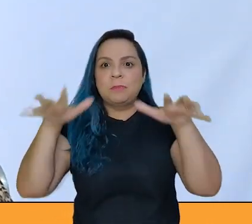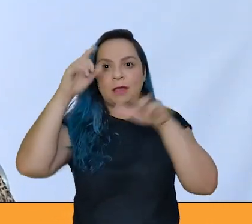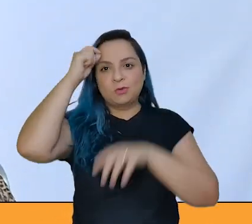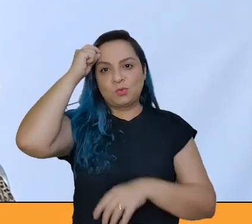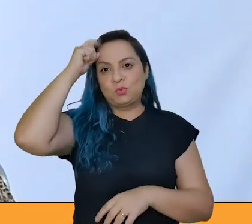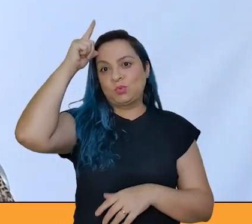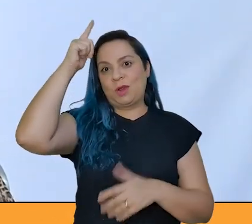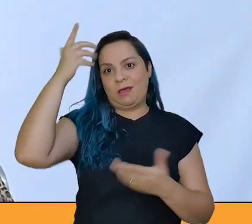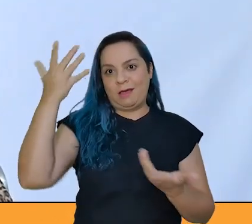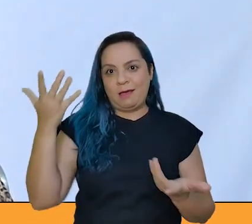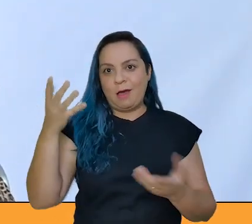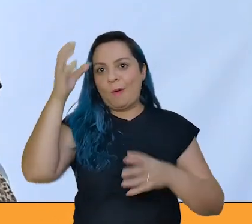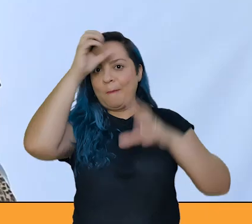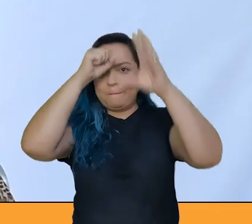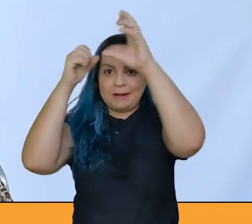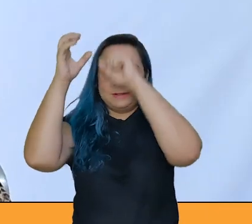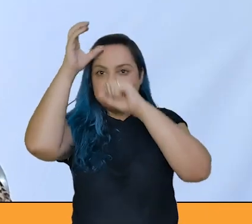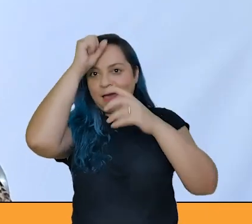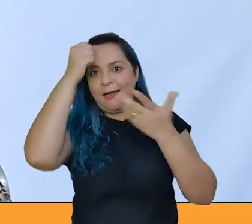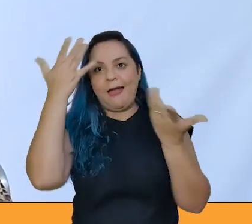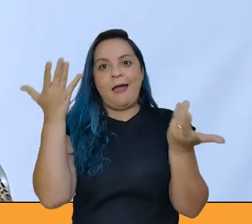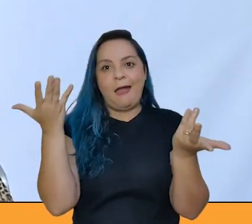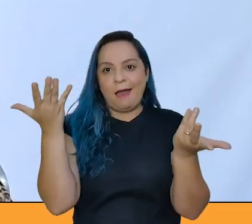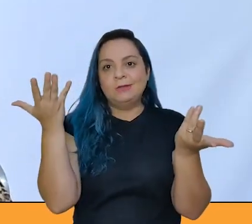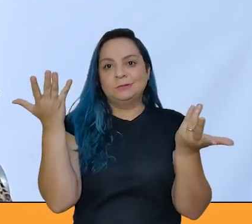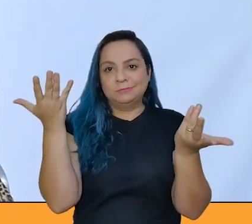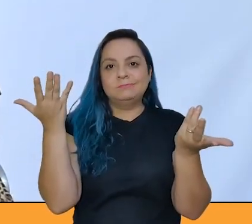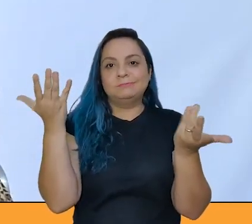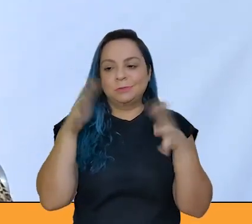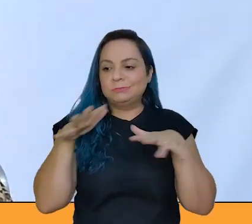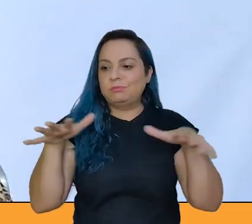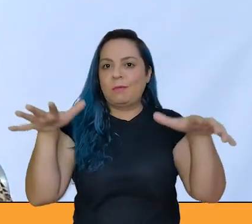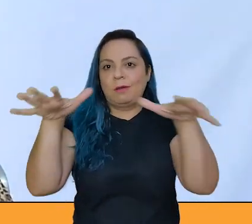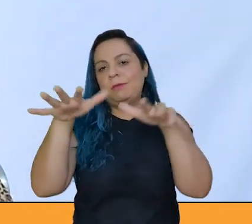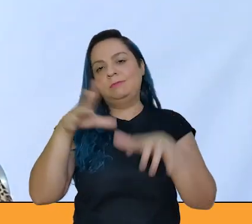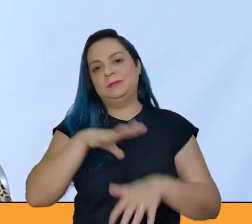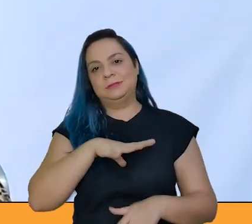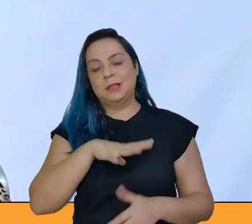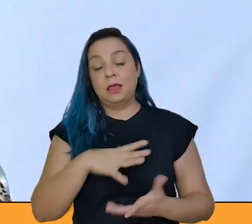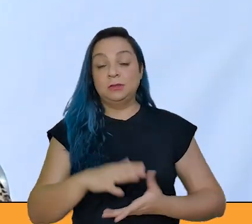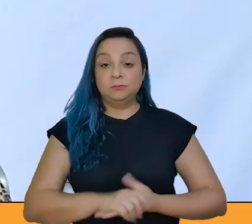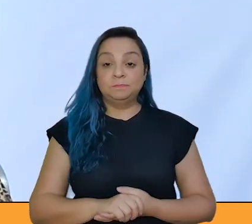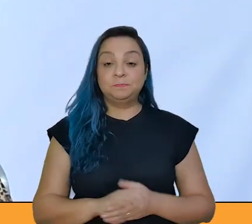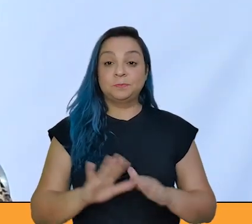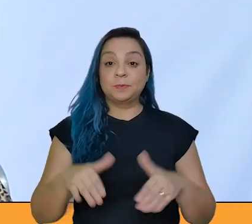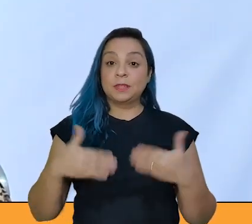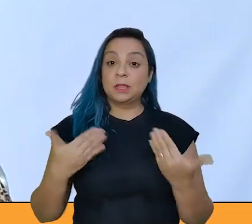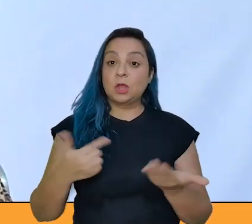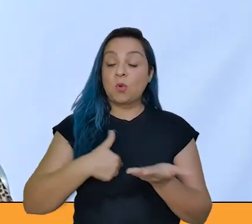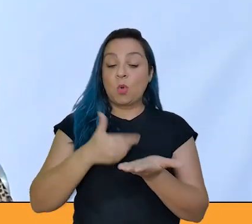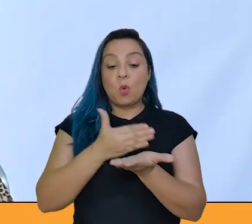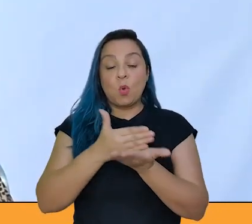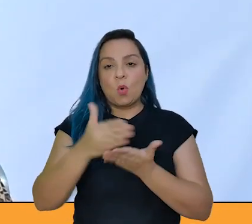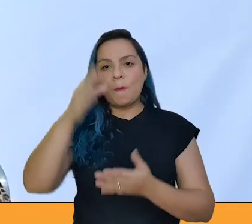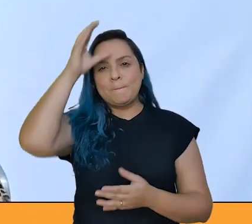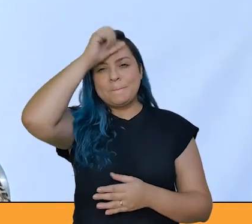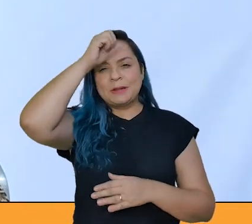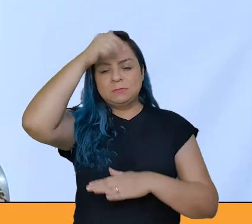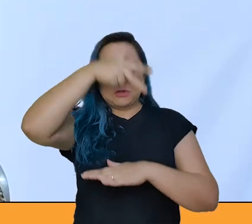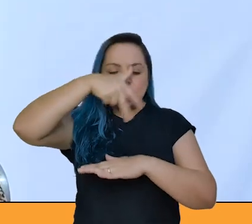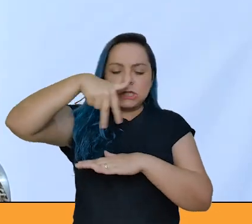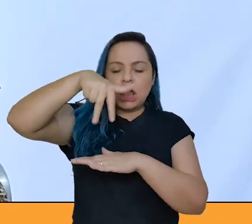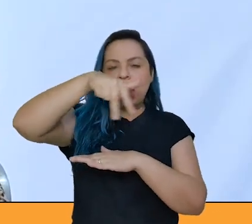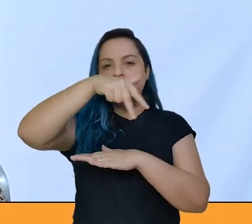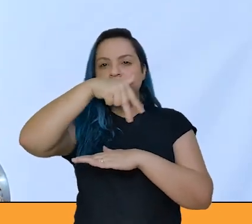espaços de aprendizado, espaço cultural e espaços em geral na cidade. Então, eu começo a aprender dança de